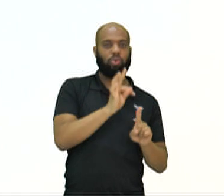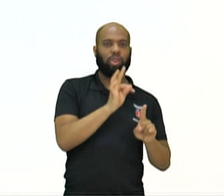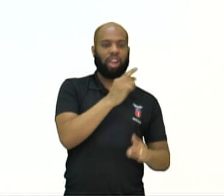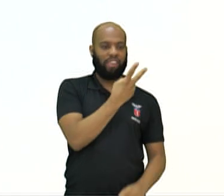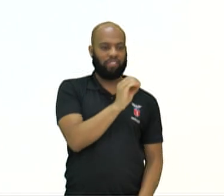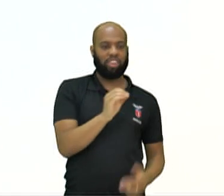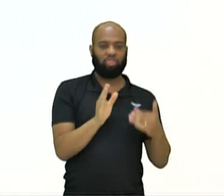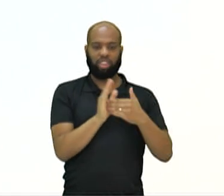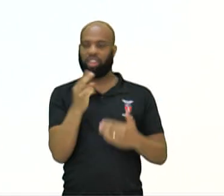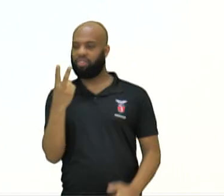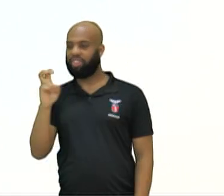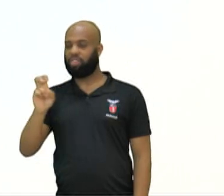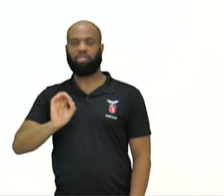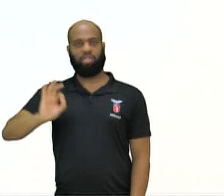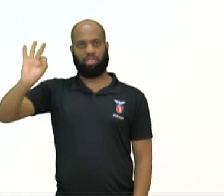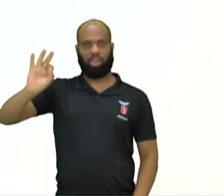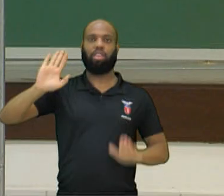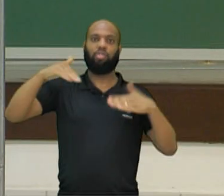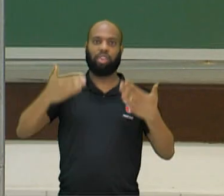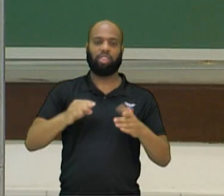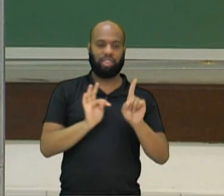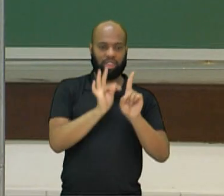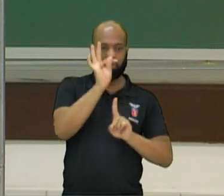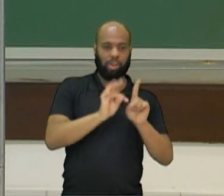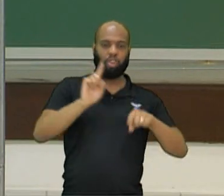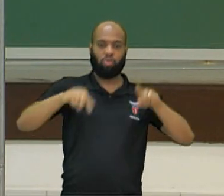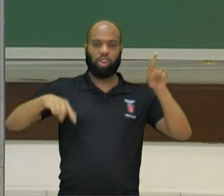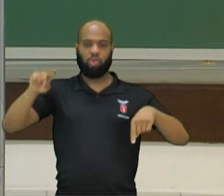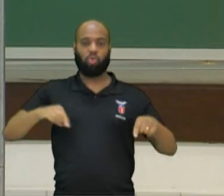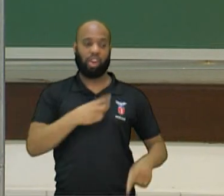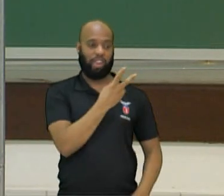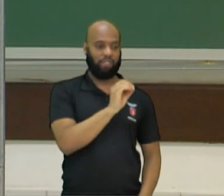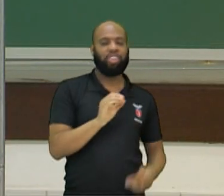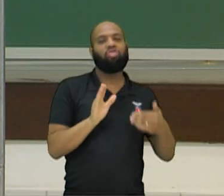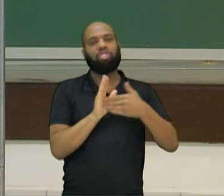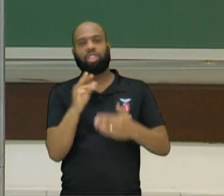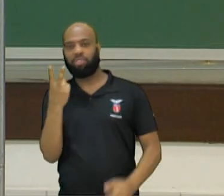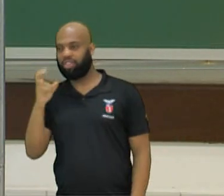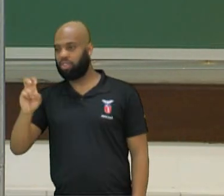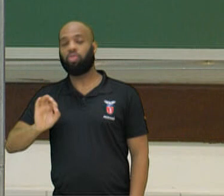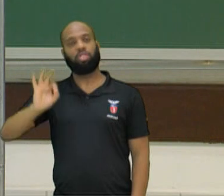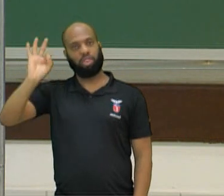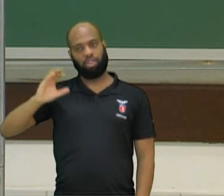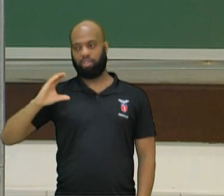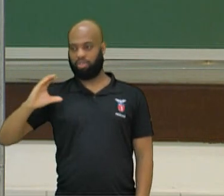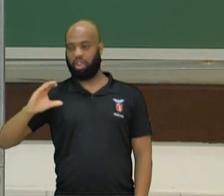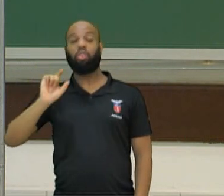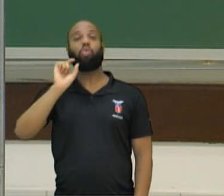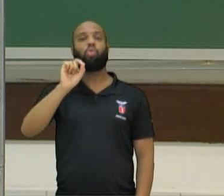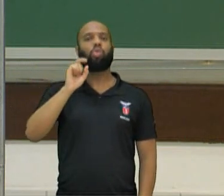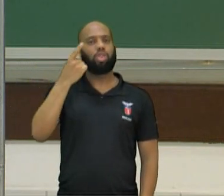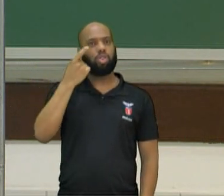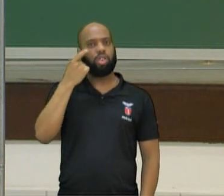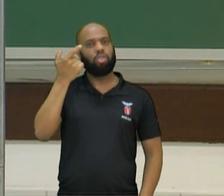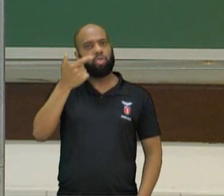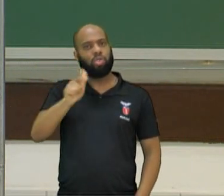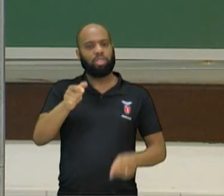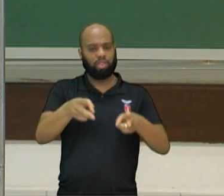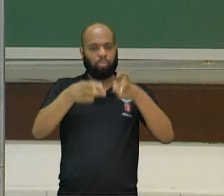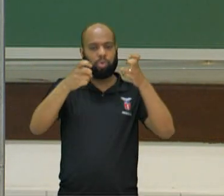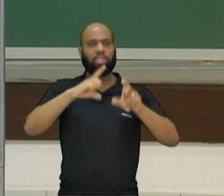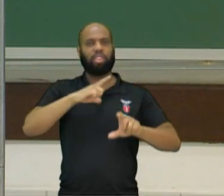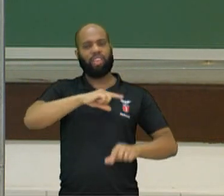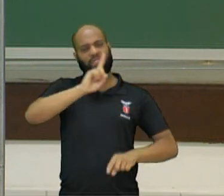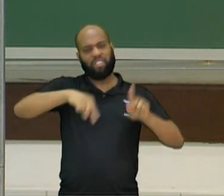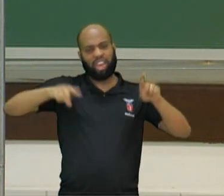25 graus. Então, a temperatura ela está variando entre 20 e 25 graus. E o que nós temos, aonde nós temos uma